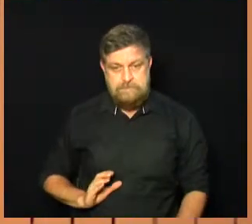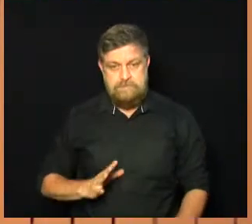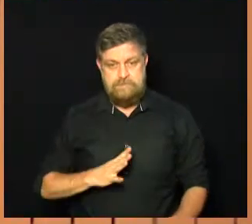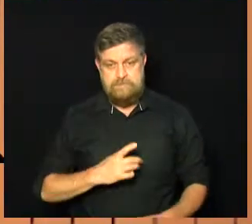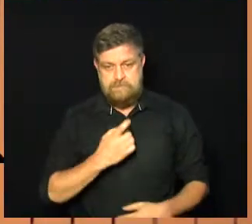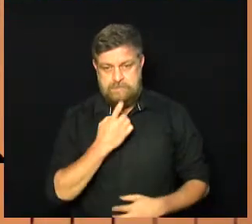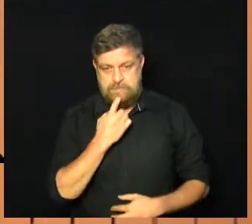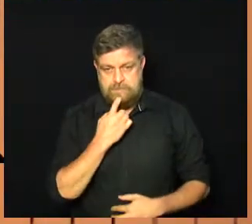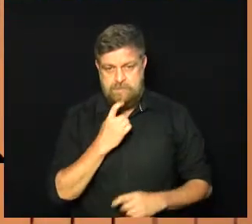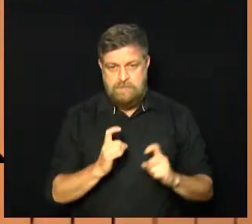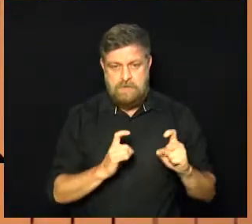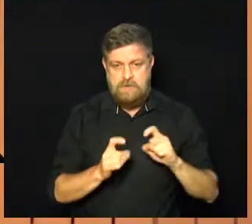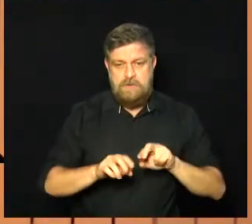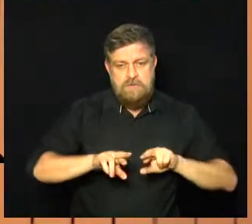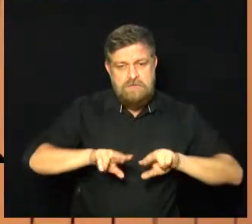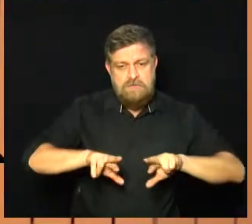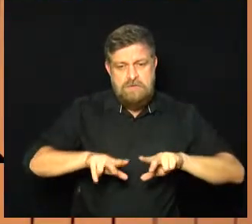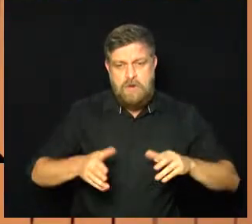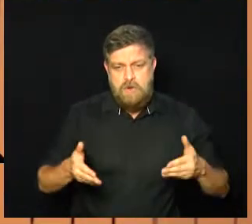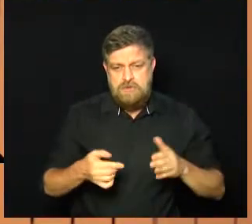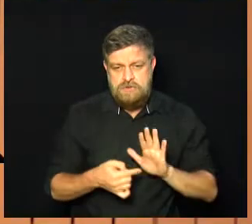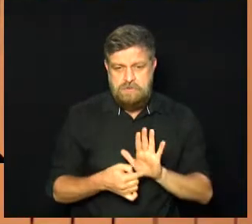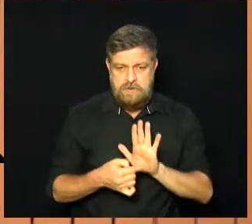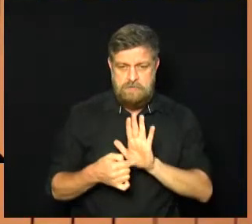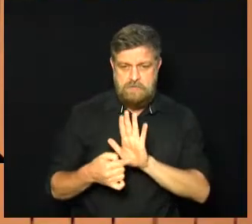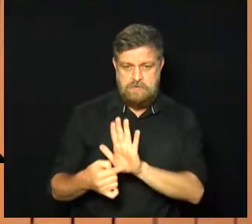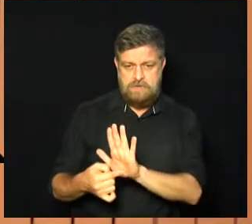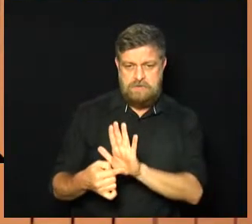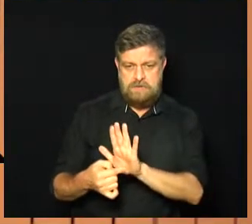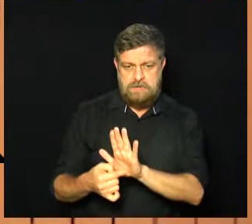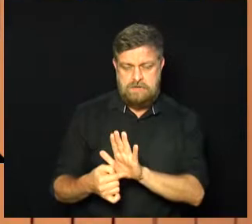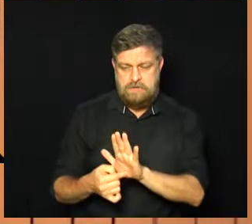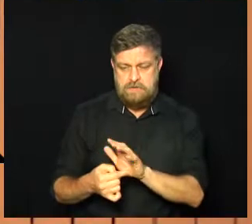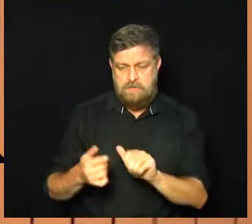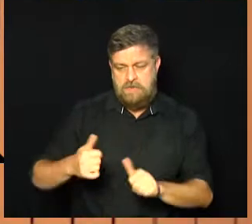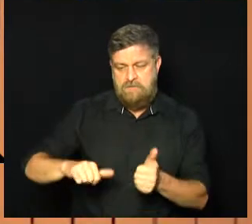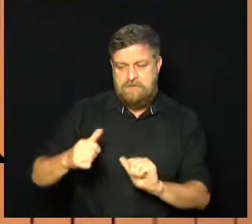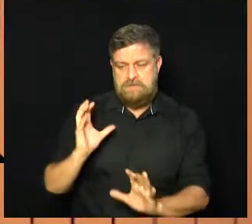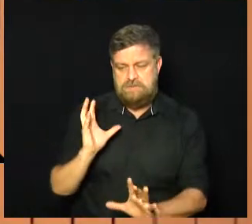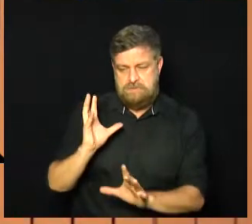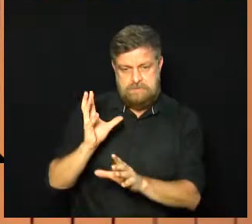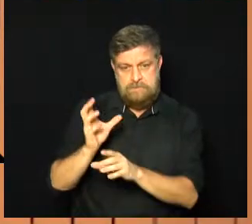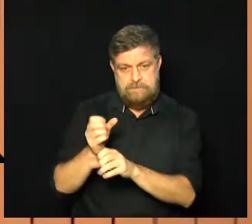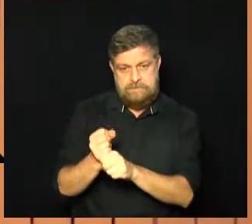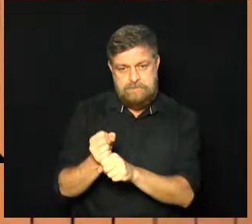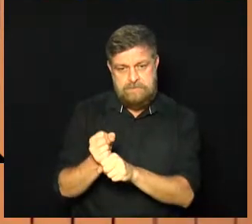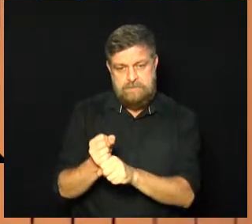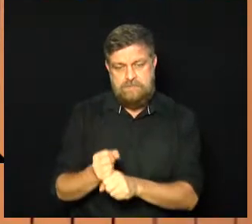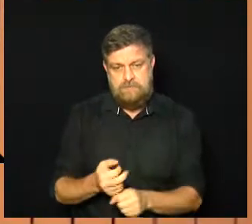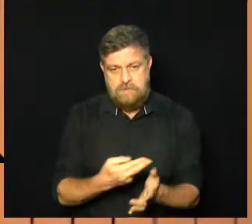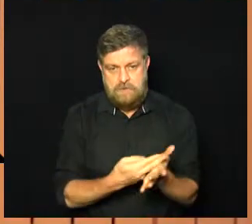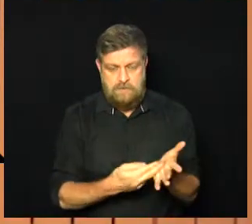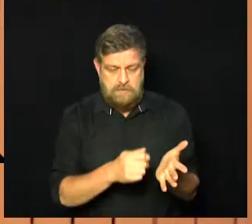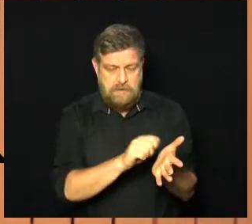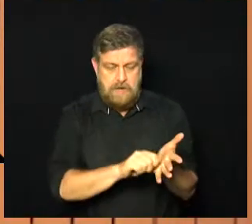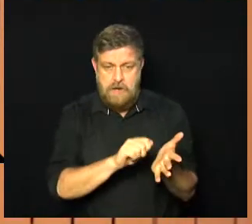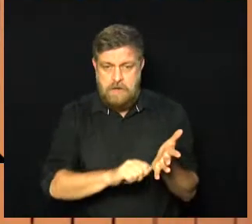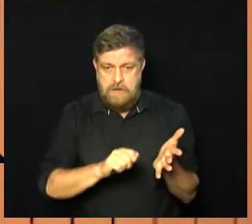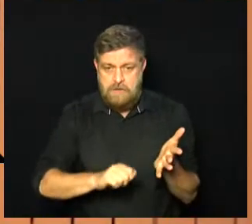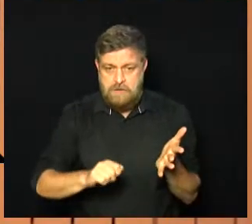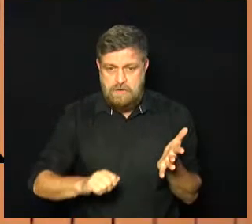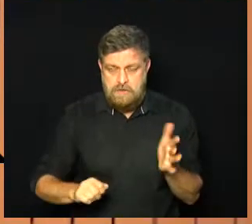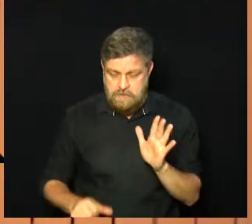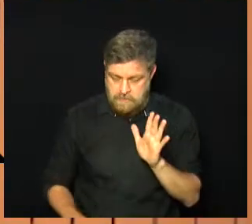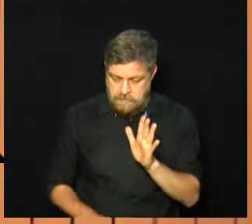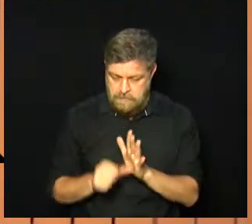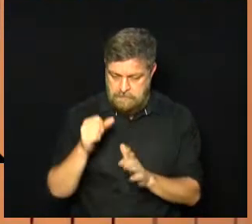reunião é um pouco diferente. Hoje a gente vai apresentar um balanço e relatório do que foi esse primeiro ano,